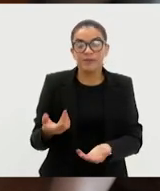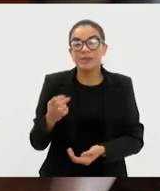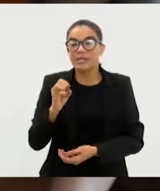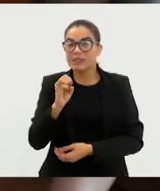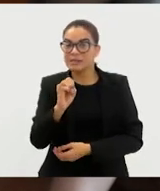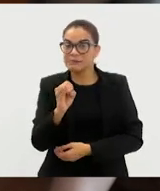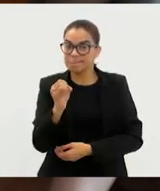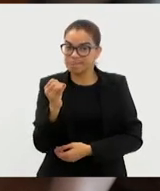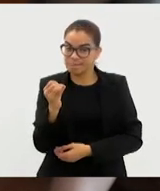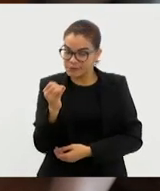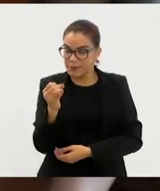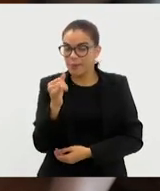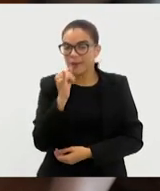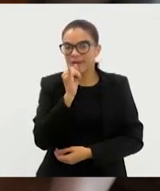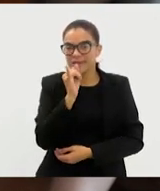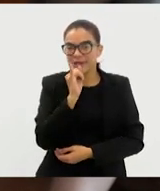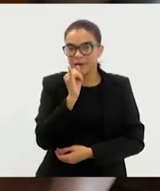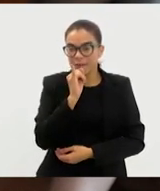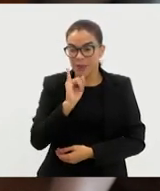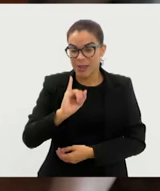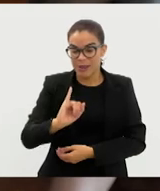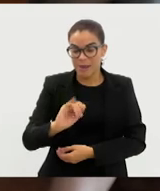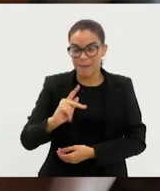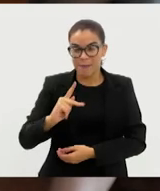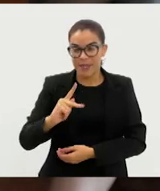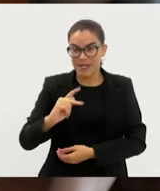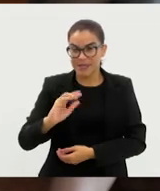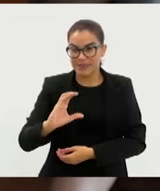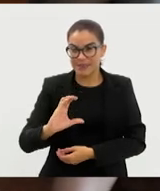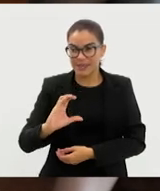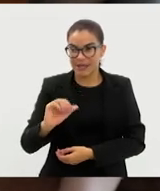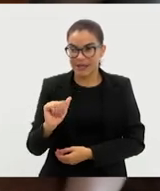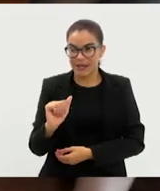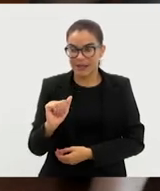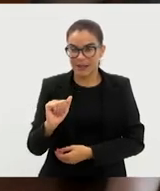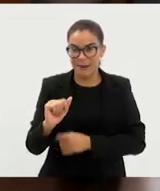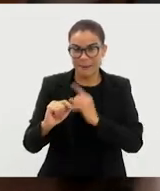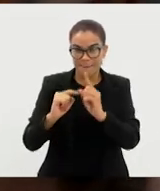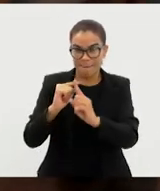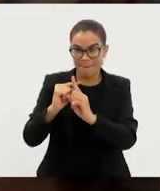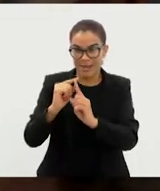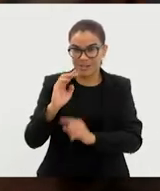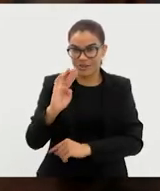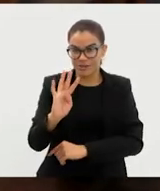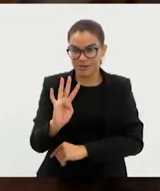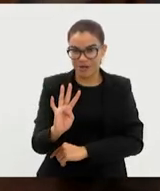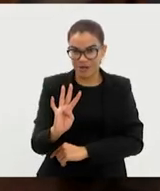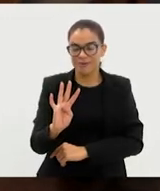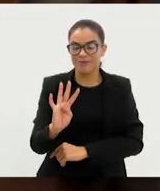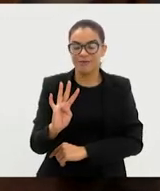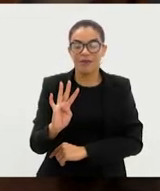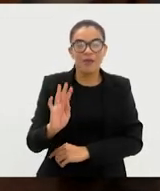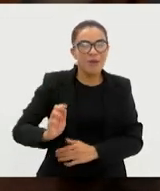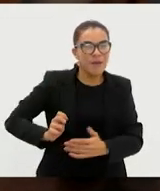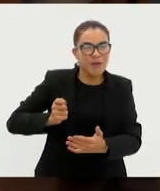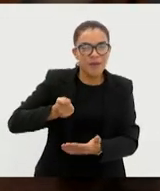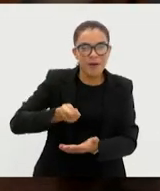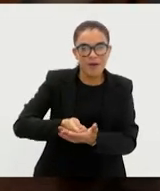pegar o IPCA mais 4, eu estou pagando